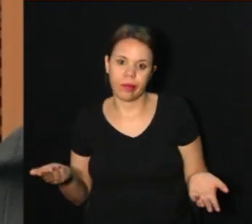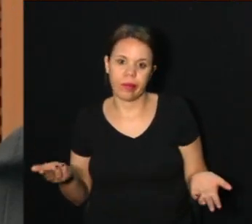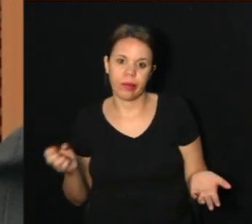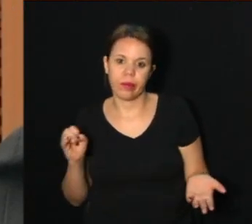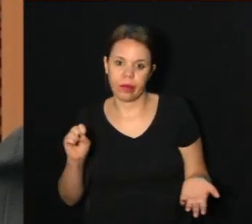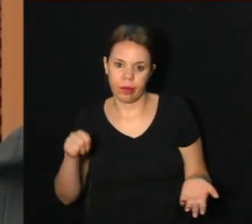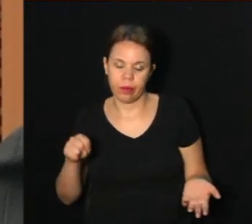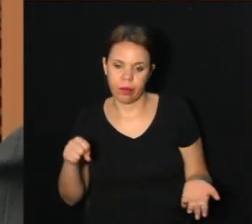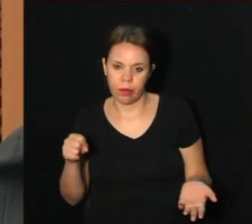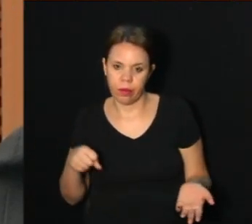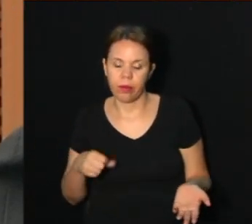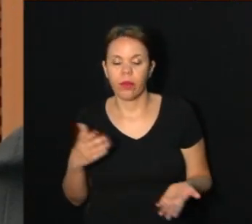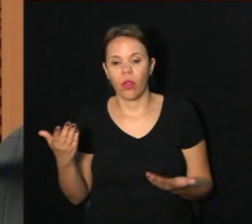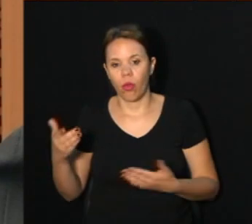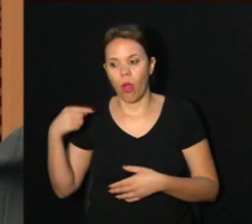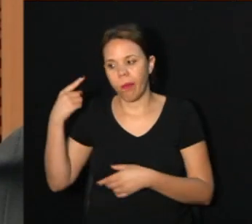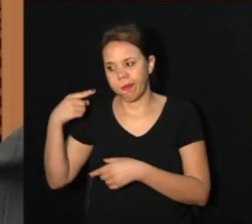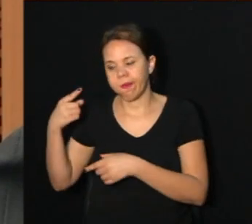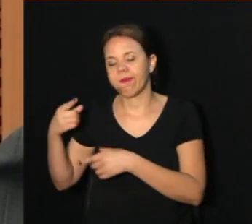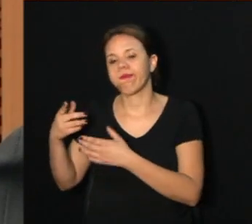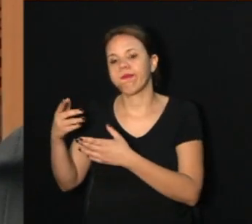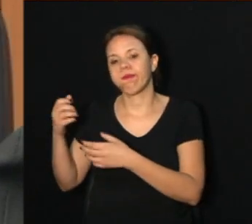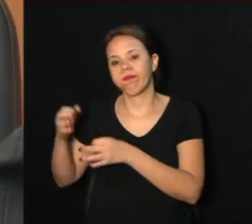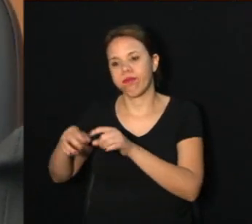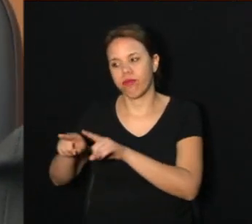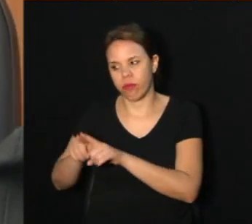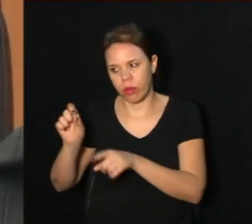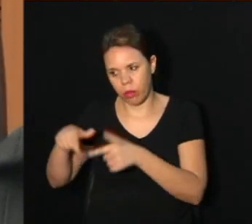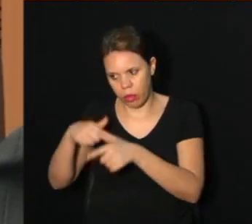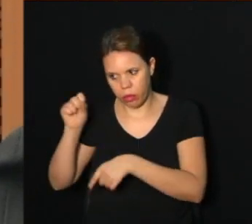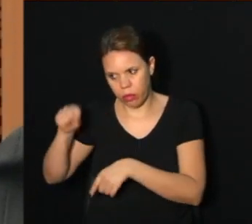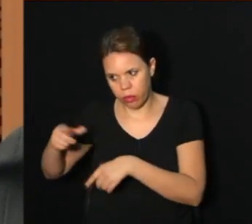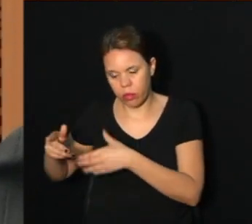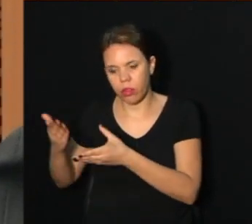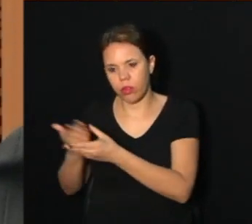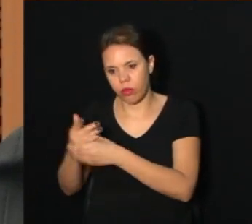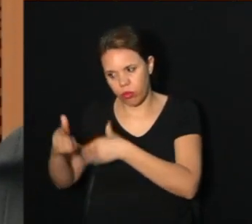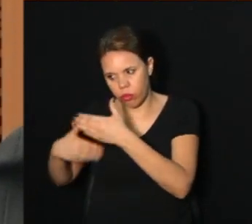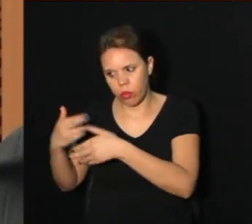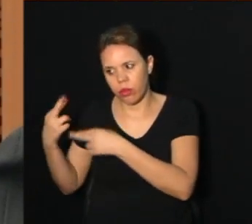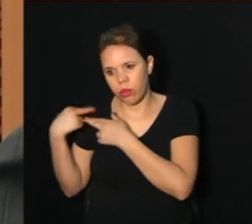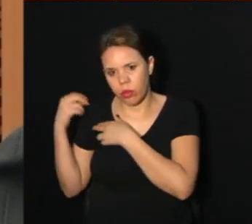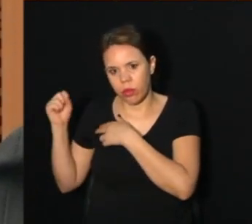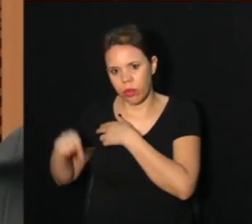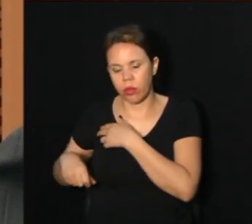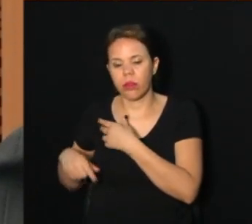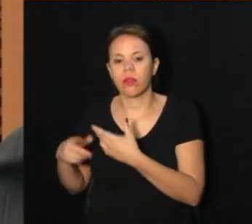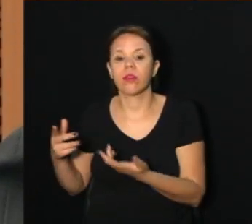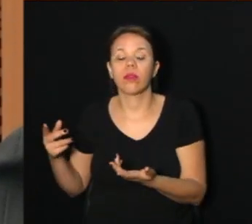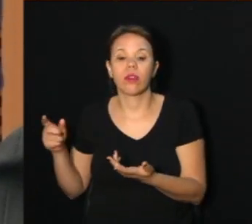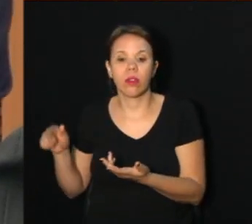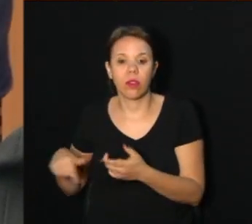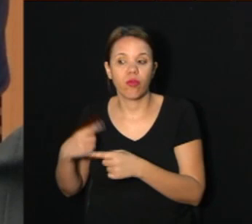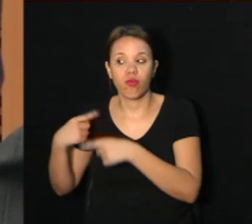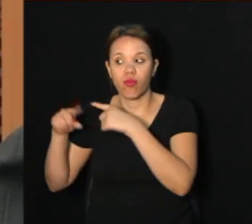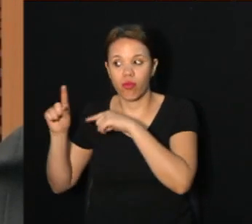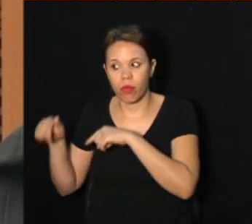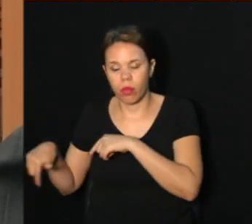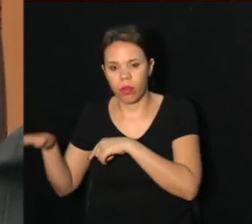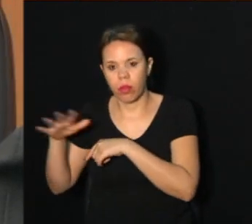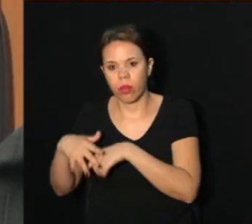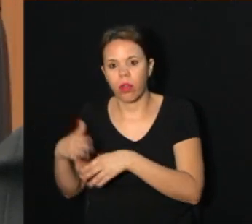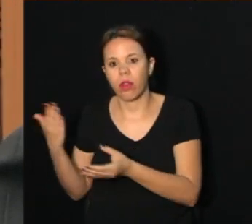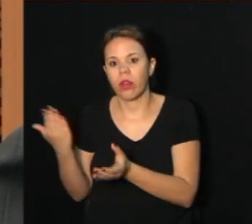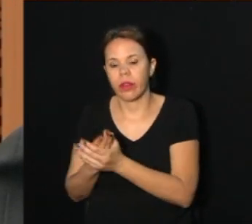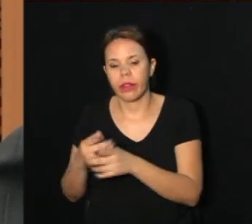sim, os procuradores hoje inativos trabalharam, sim, nesses processos, são responsáveis, eventualmente, pelo sucesso dele na causa,